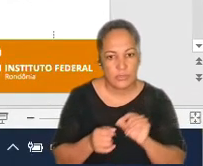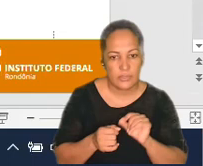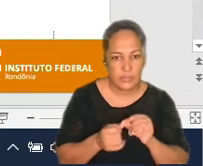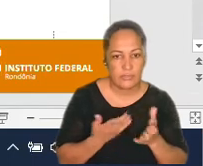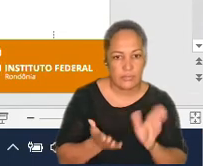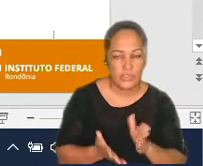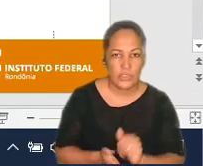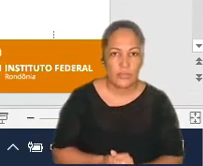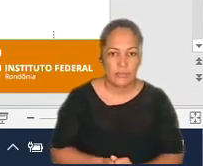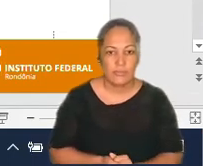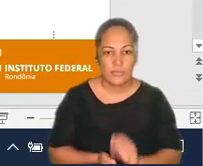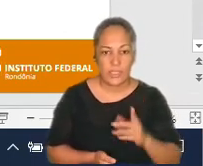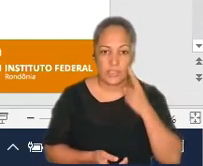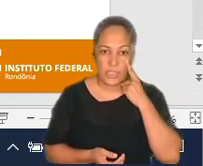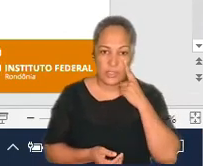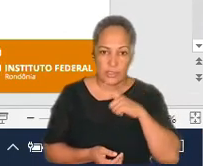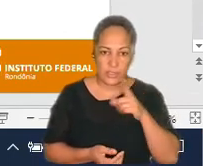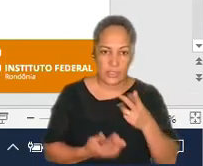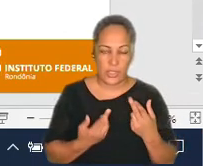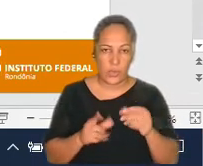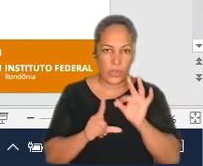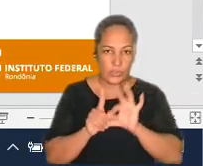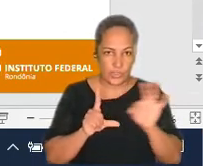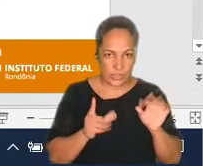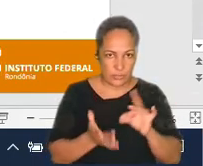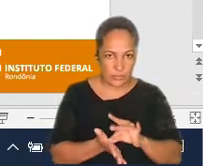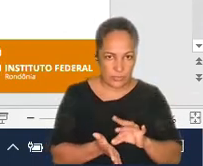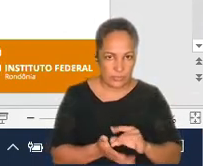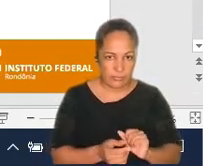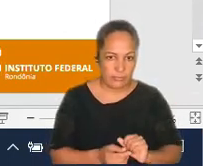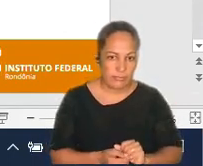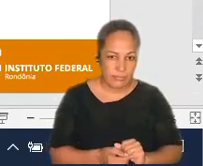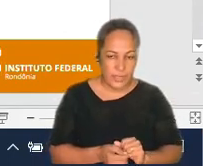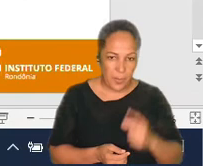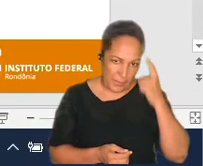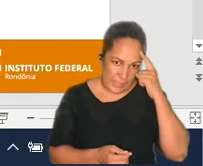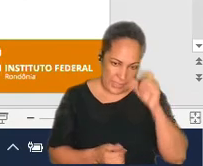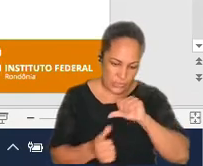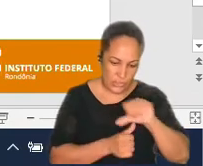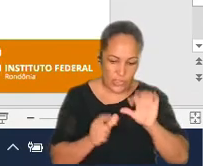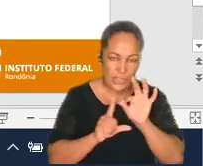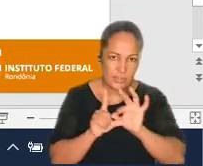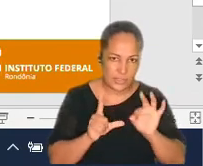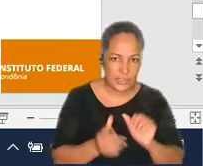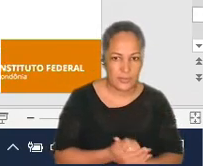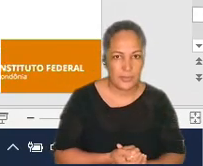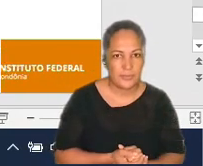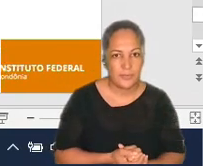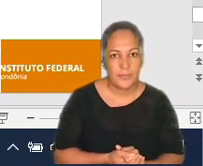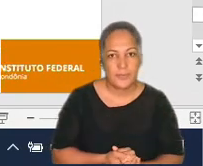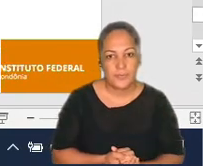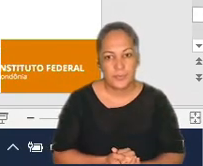falado para vocês fazerem isso, né? Já, né? Tá aqui. É o mesmo diagrama, verdade. Achei que eu tinha colocado um diagrama